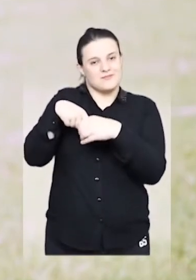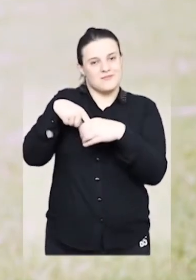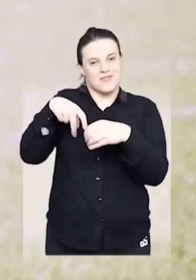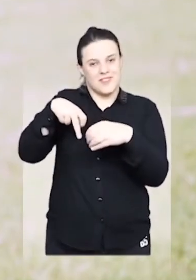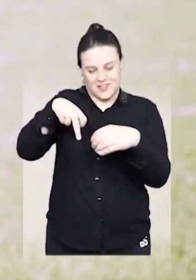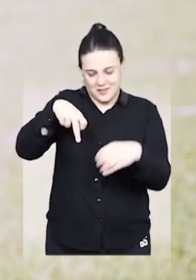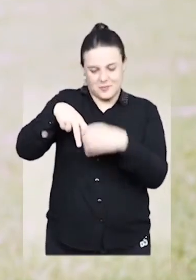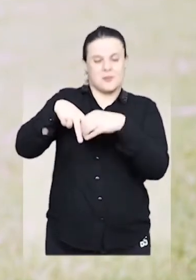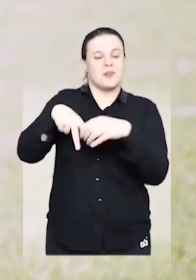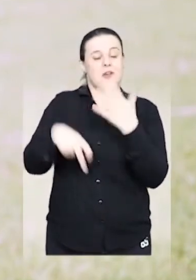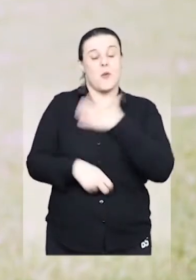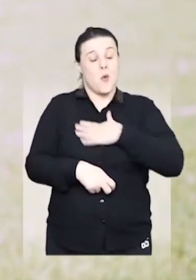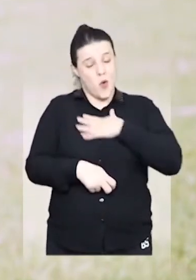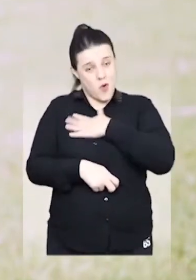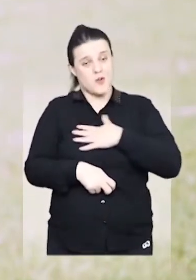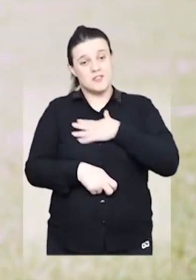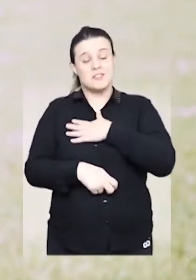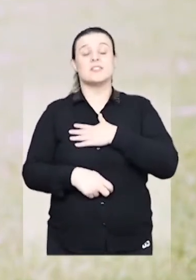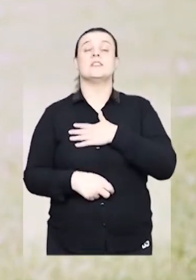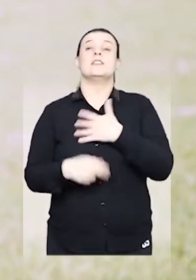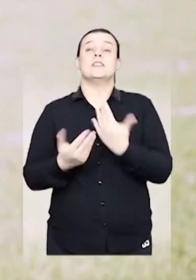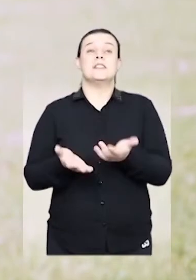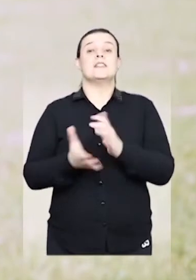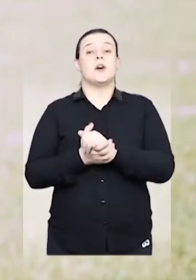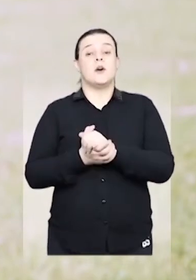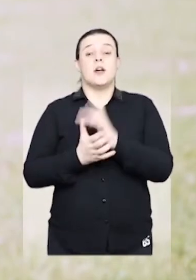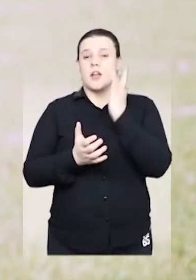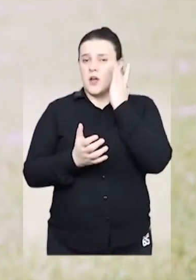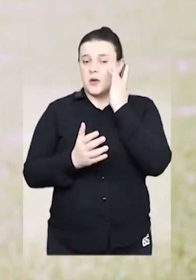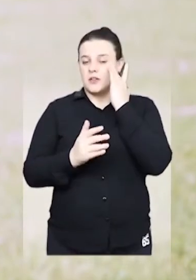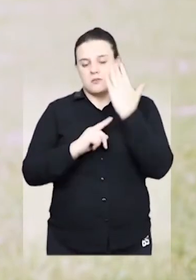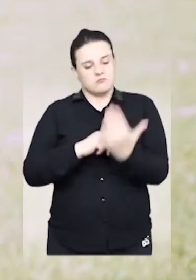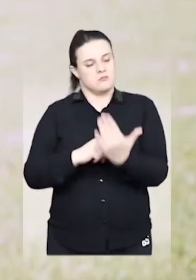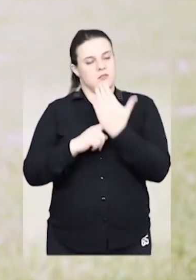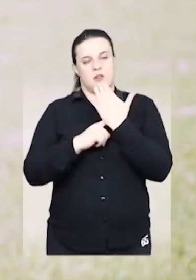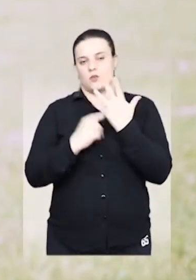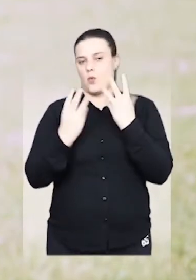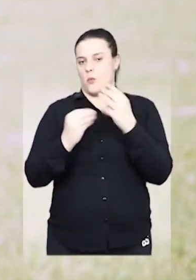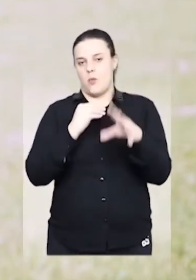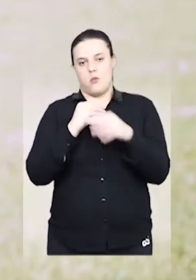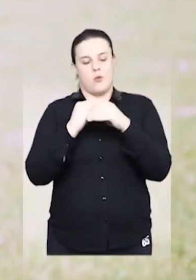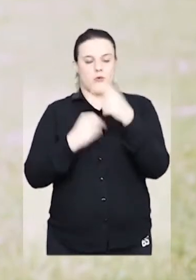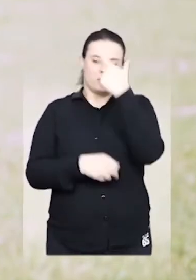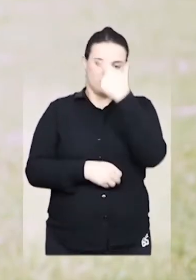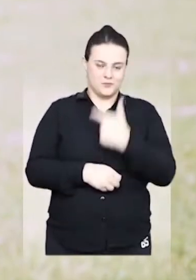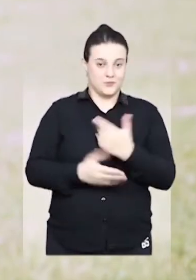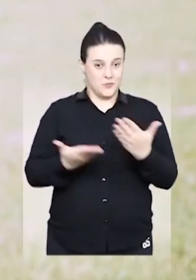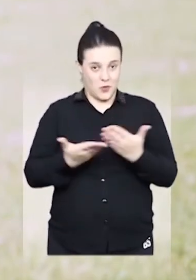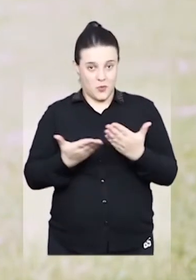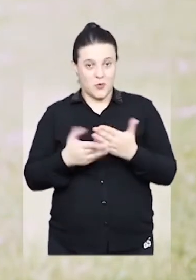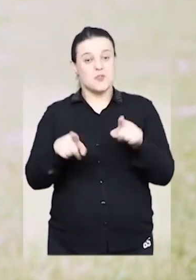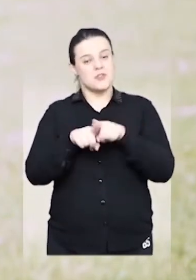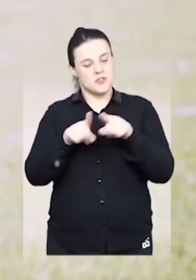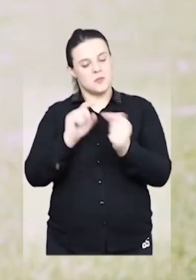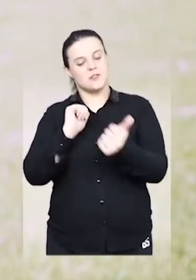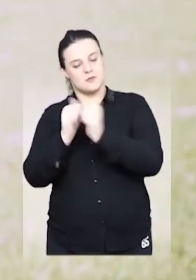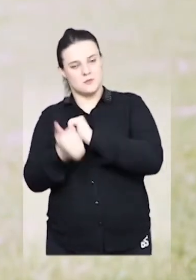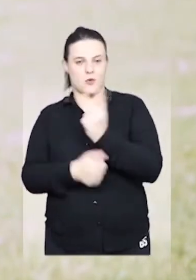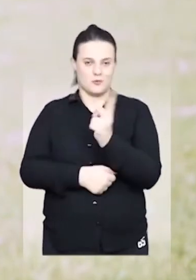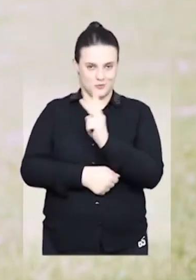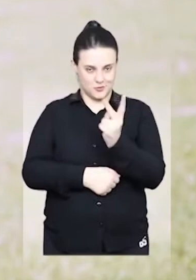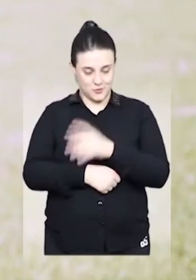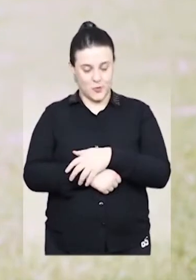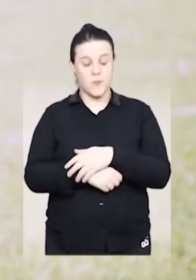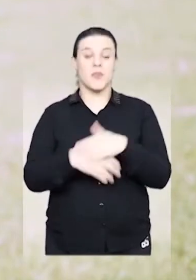prótese, eu gosto, e eu acho que acrescentou muito na Thaís de hoje e na Thaís do esporte